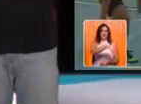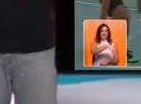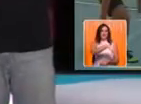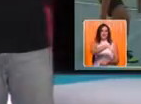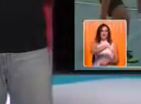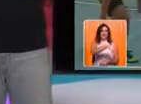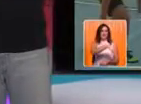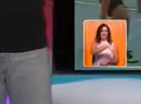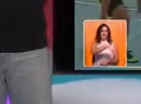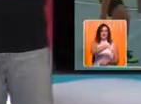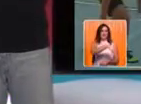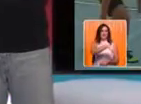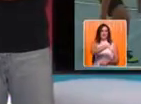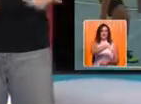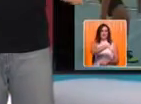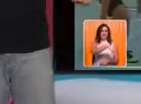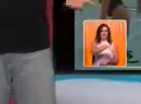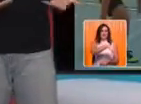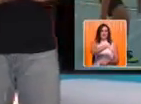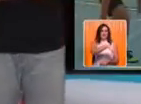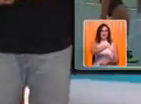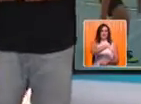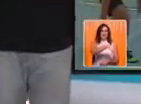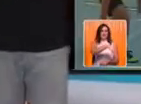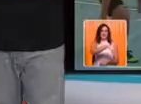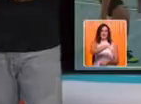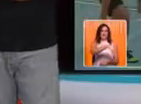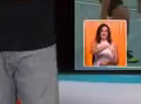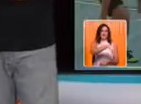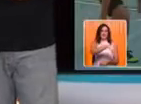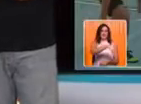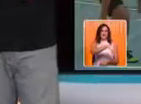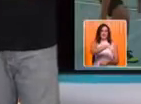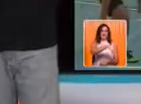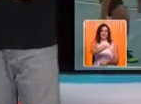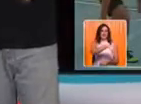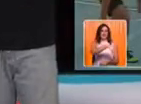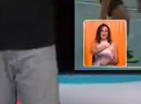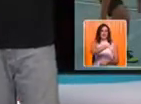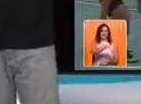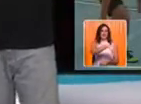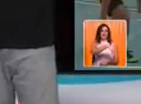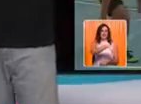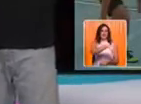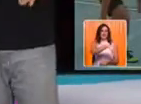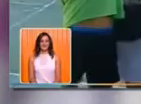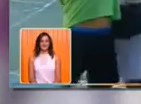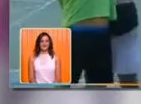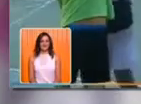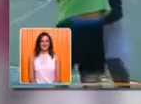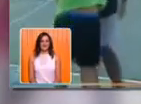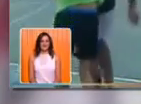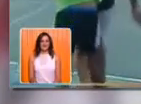é porque esta música Na verdade era um sonho de infância não é eu eu quero quer dizer é mais ou menos